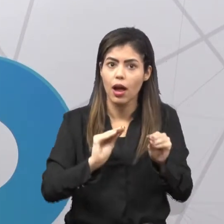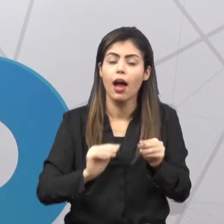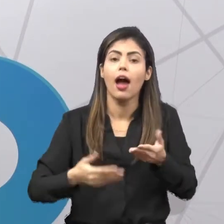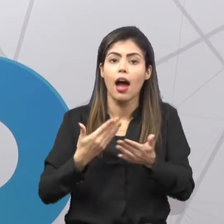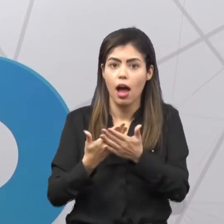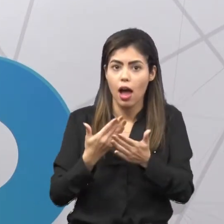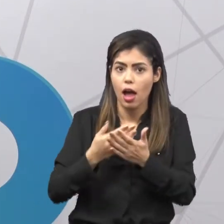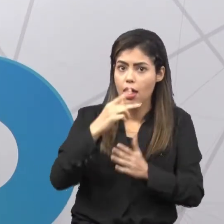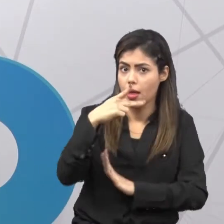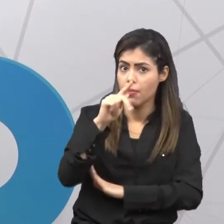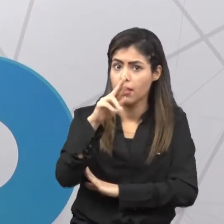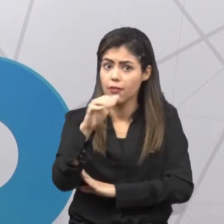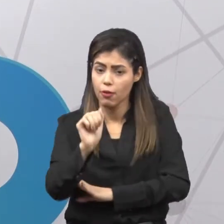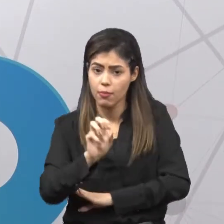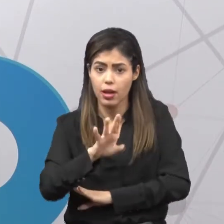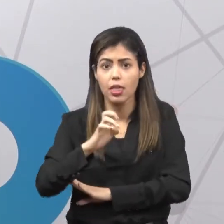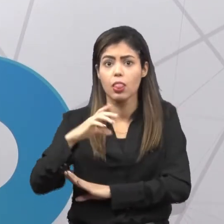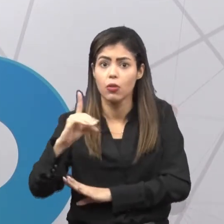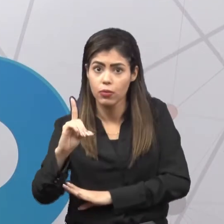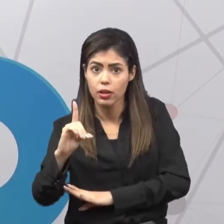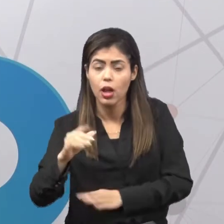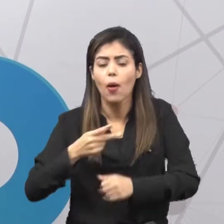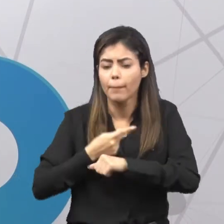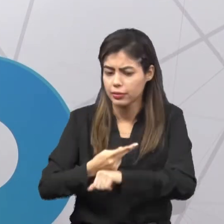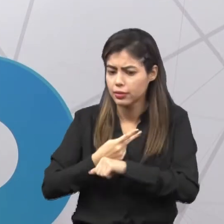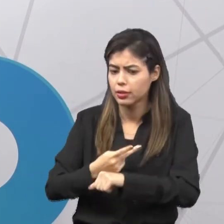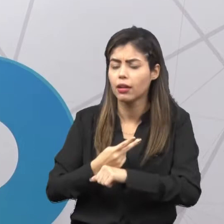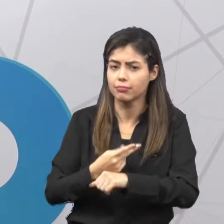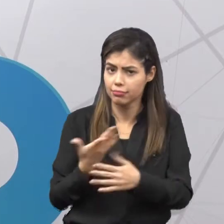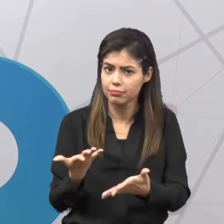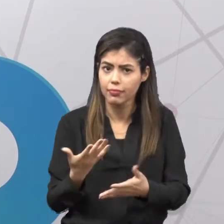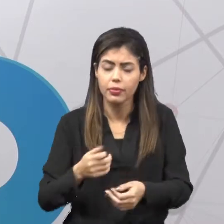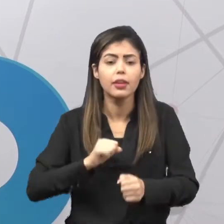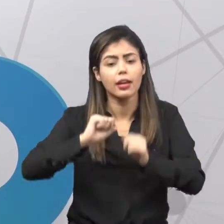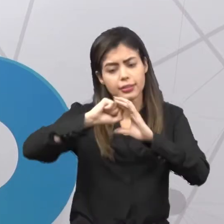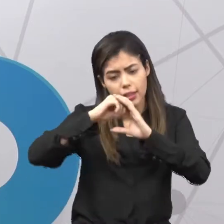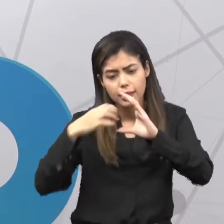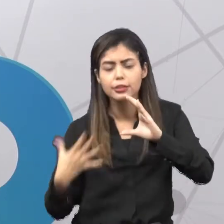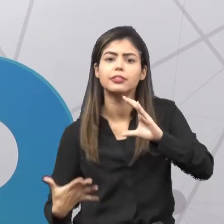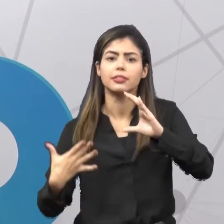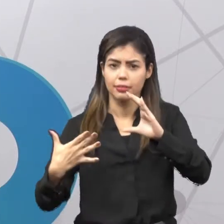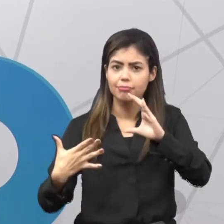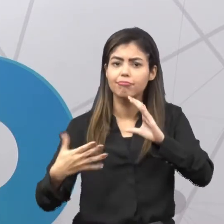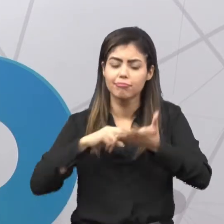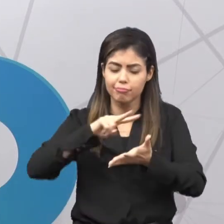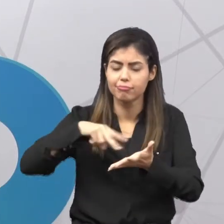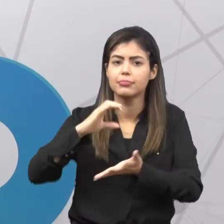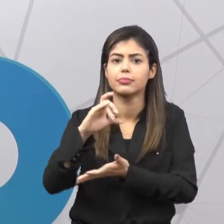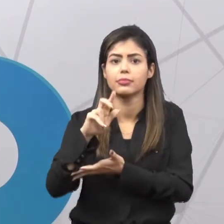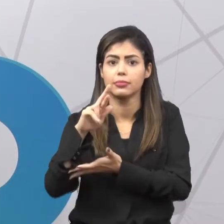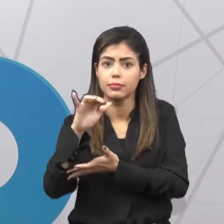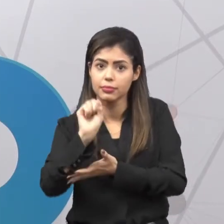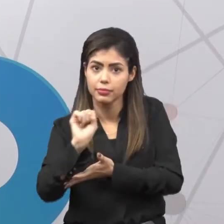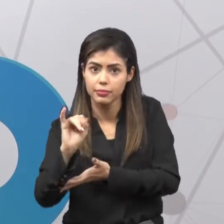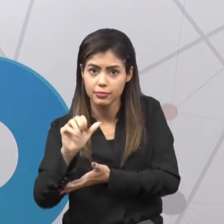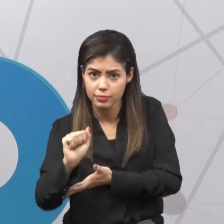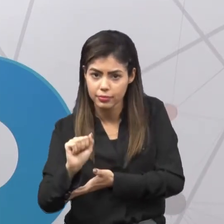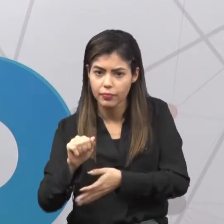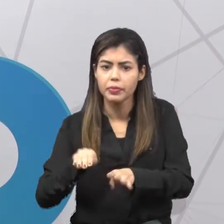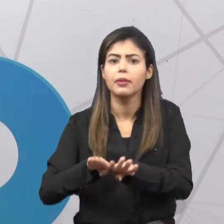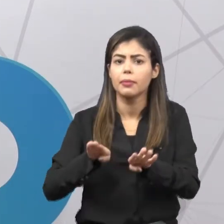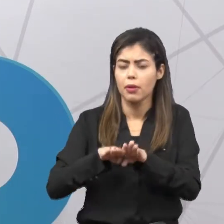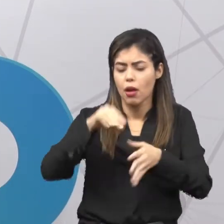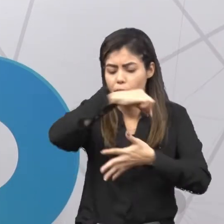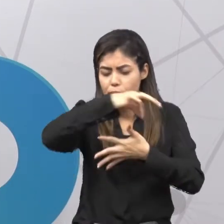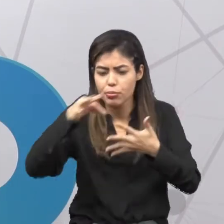aula na plataforma Eduque ou pode pesquisar no Google as características da dança clássica e os elementos da dança